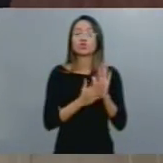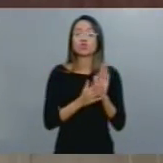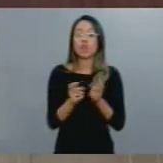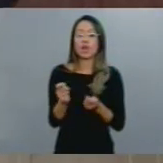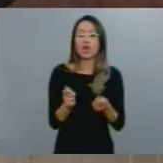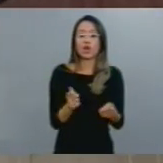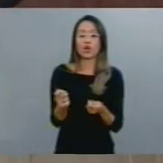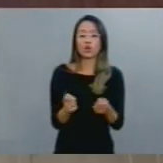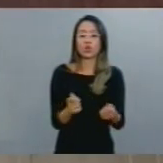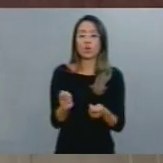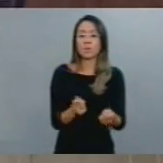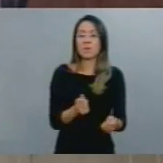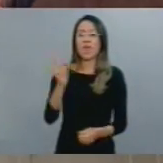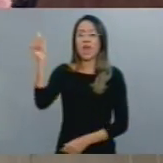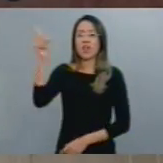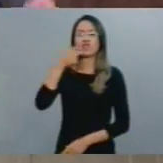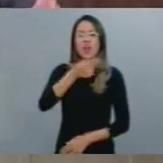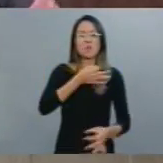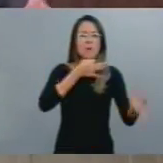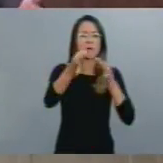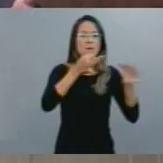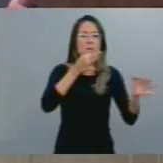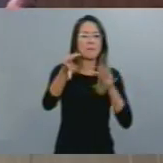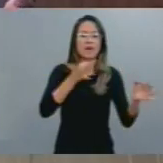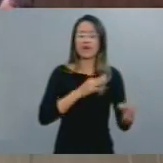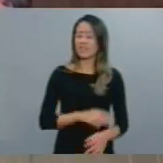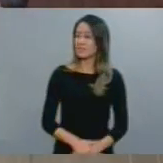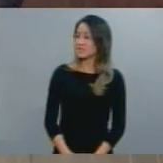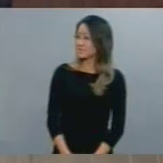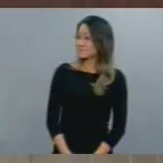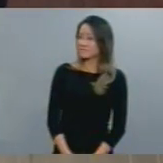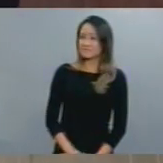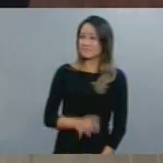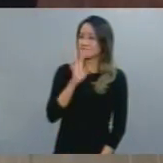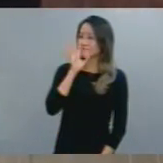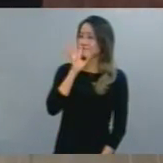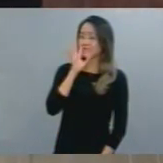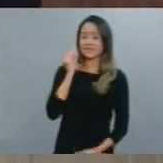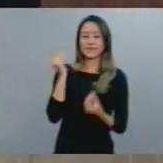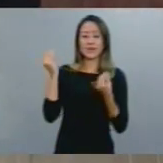que são todas elas também recessivas. Portanto,